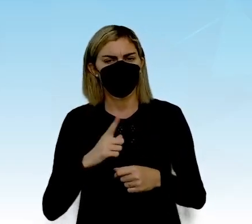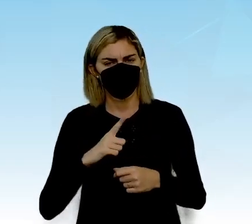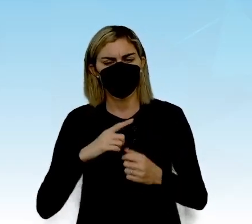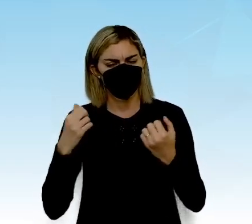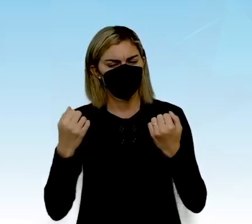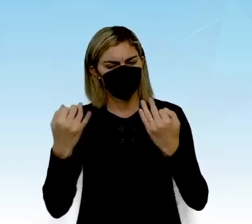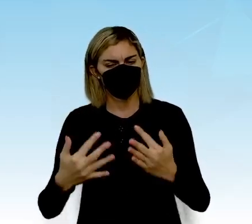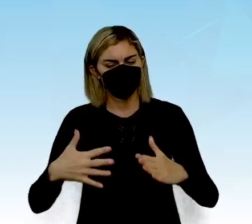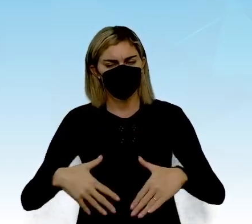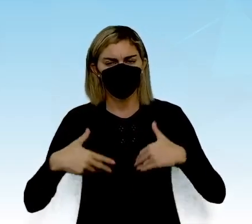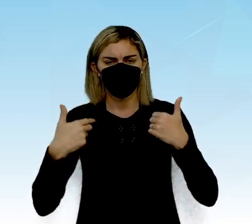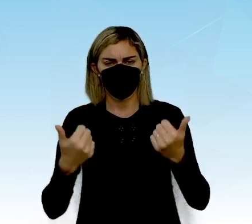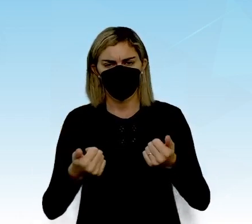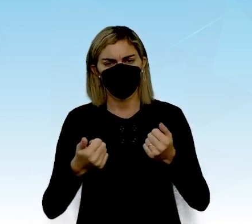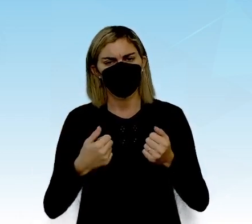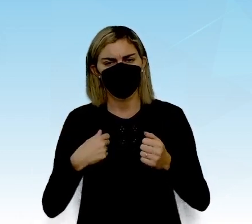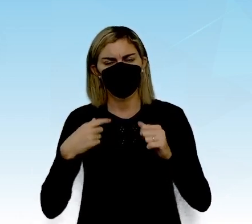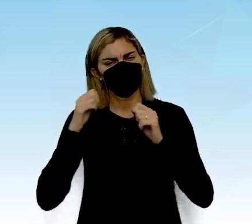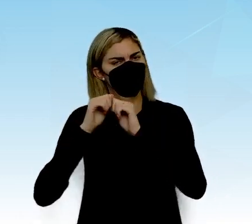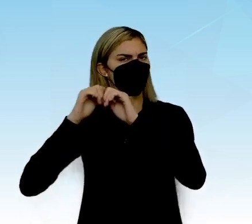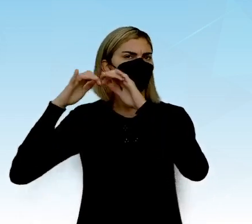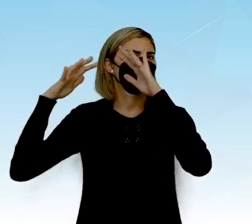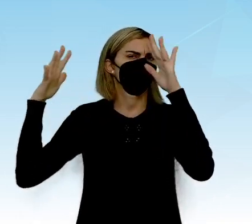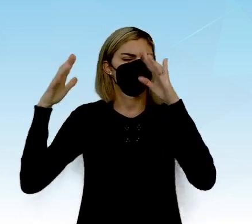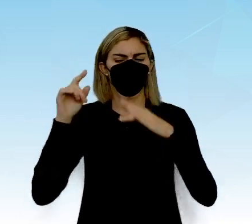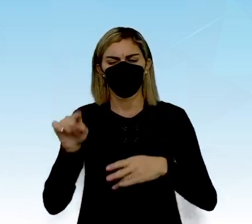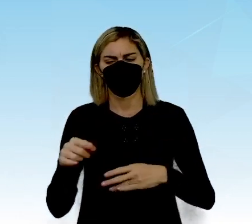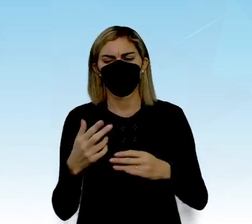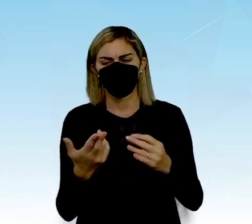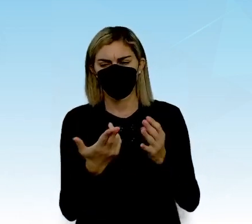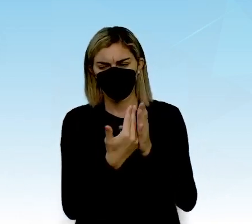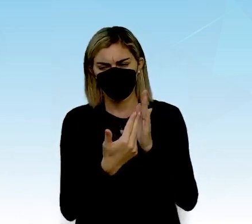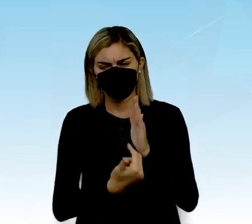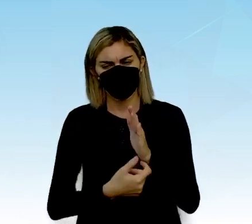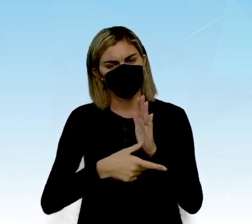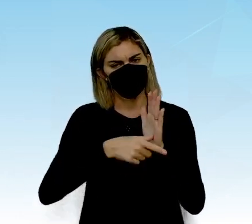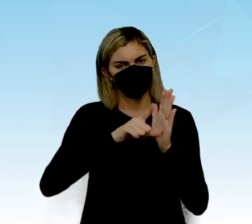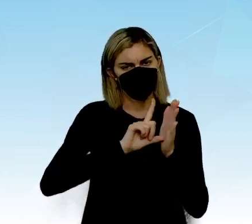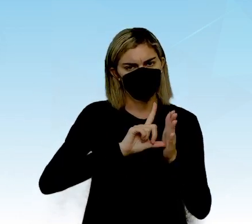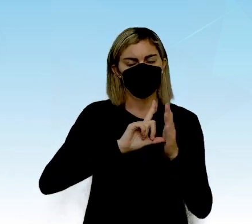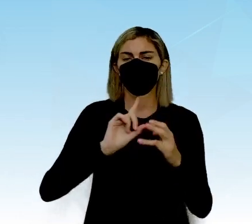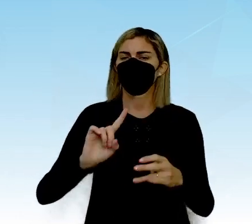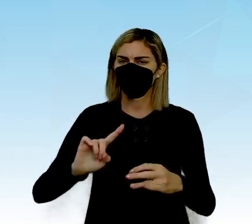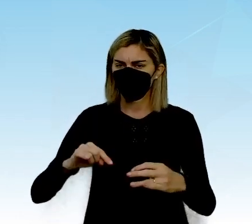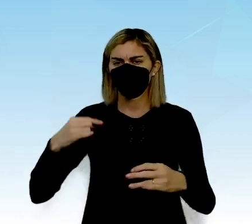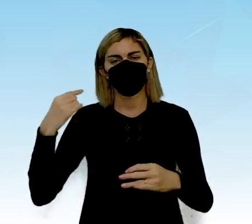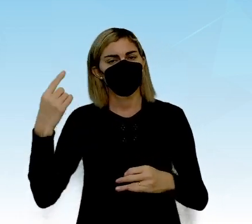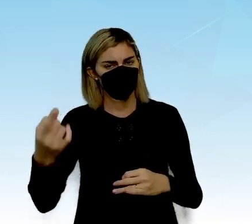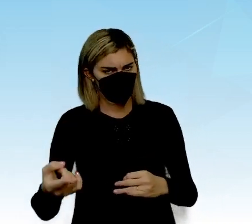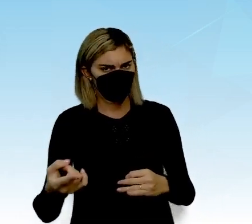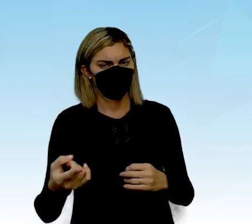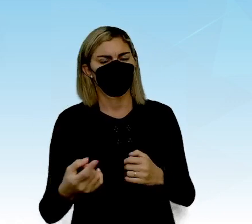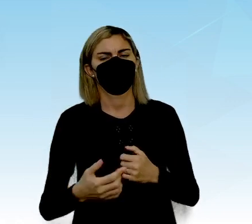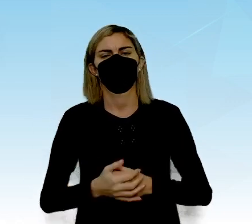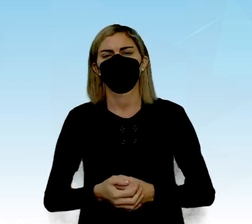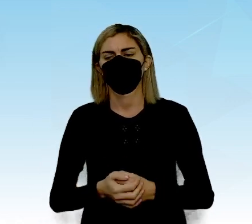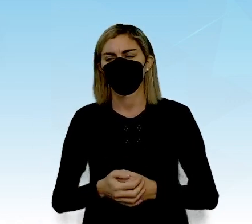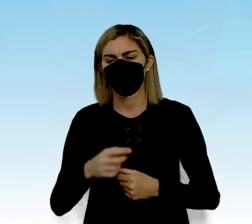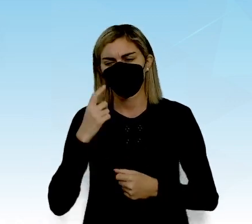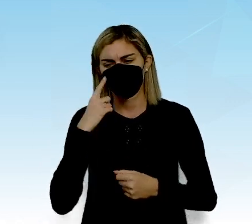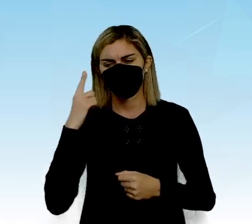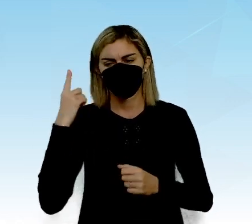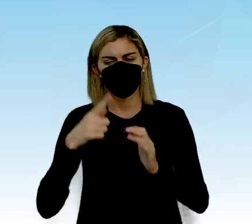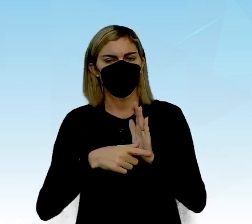Explicando melhor. Vamos imaginar aí, na figura, o antes e o depois.